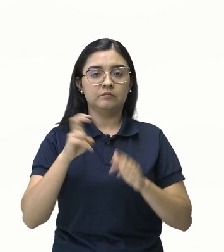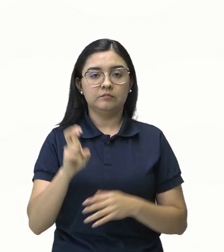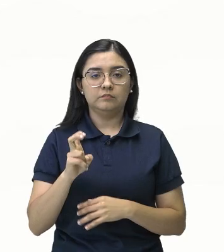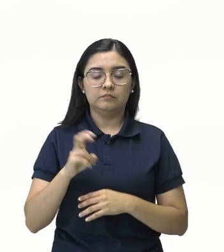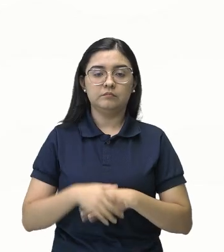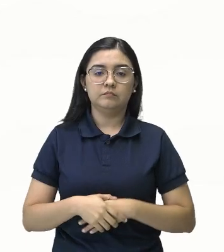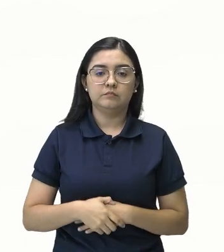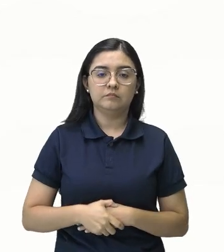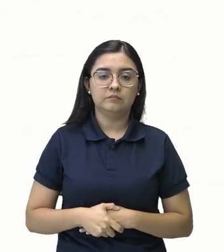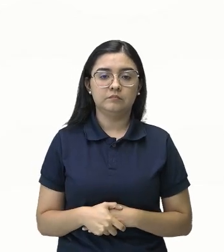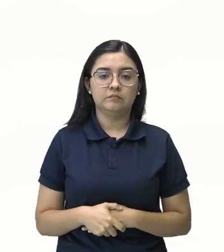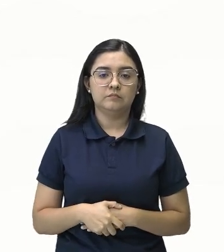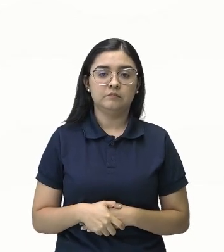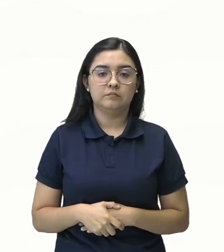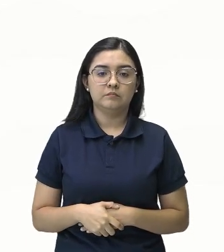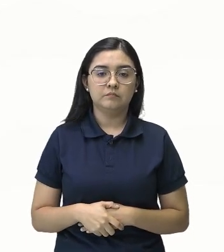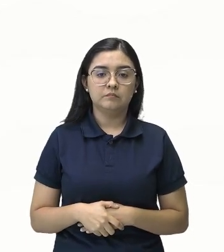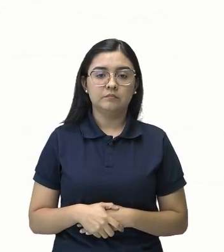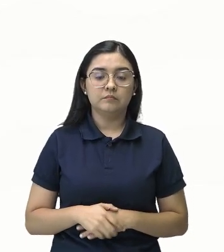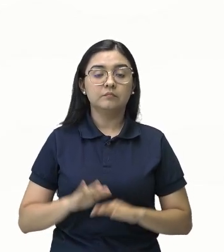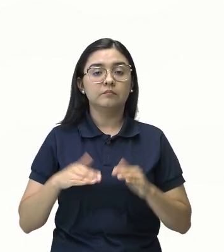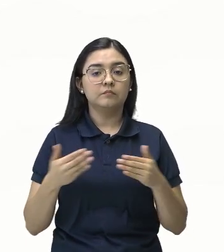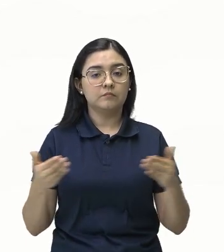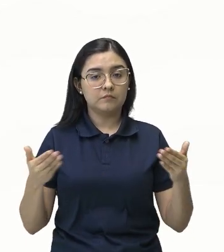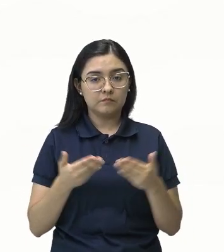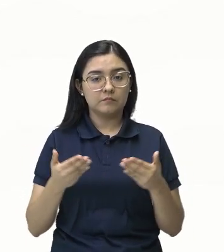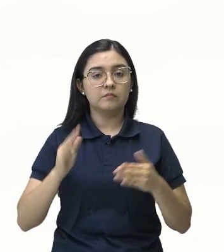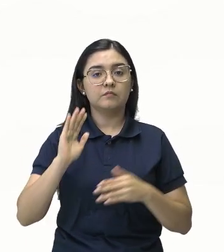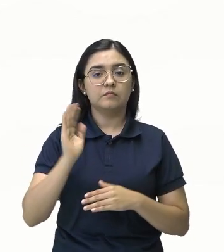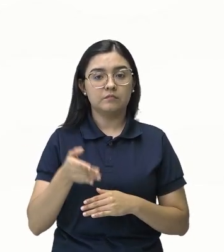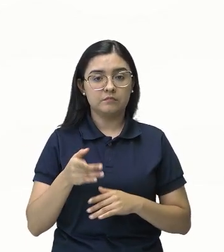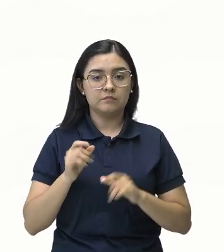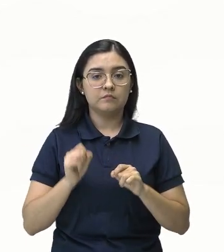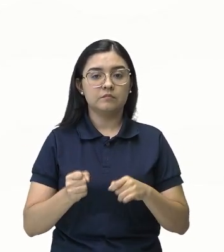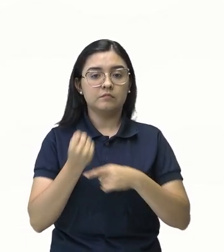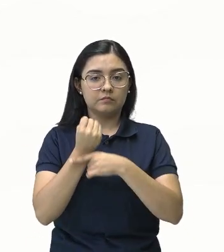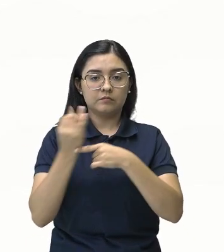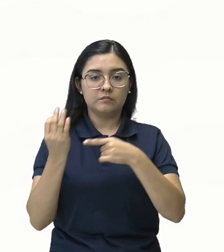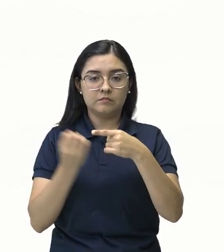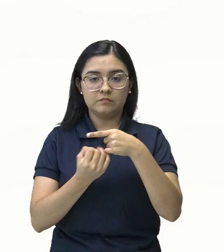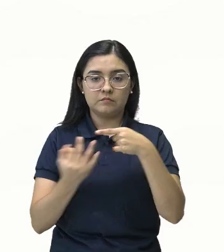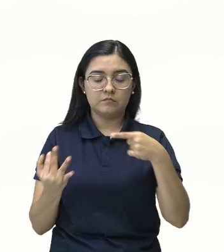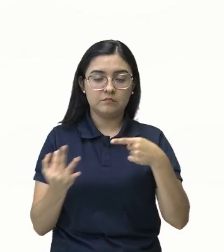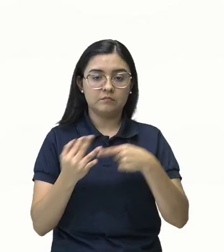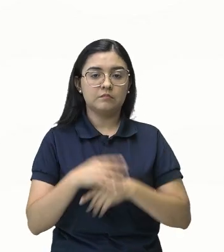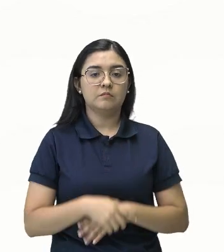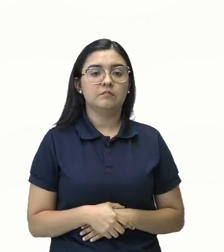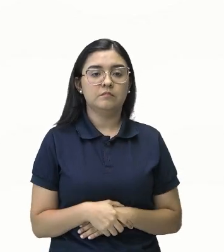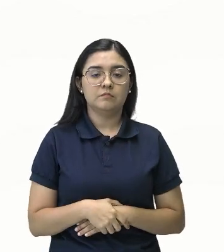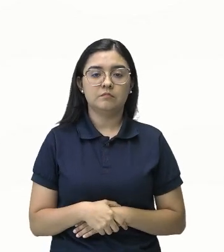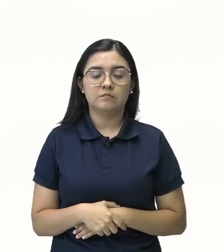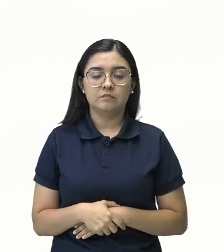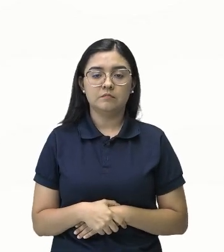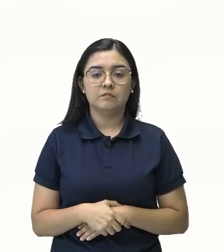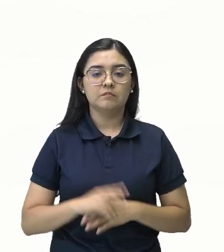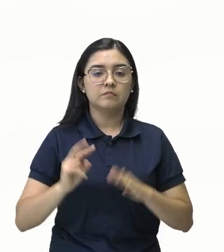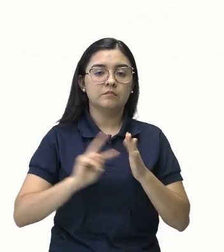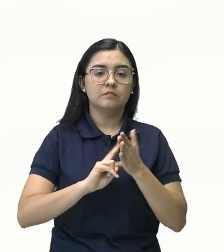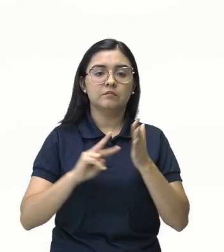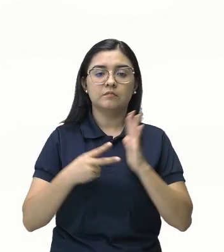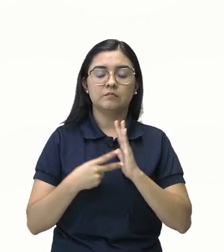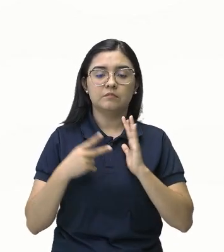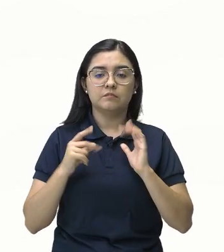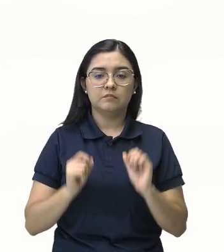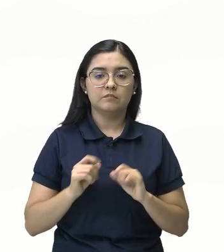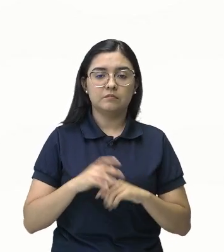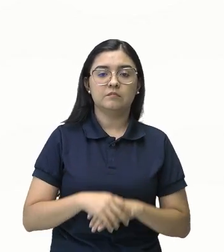5. Ok, agora já está na forma simplificada. E o que significa? Que